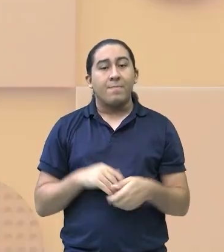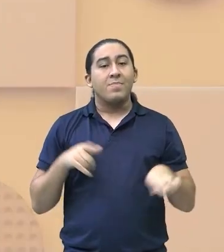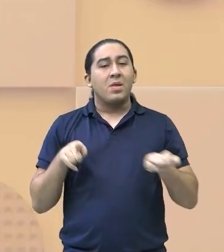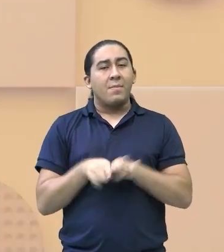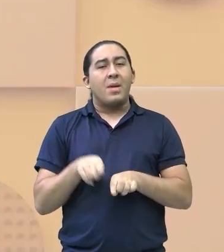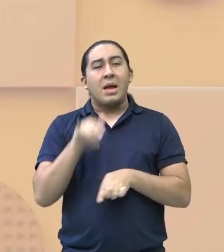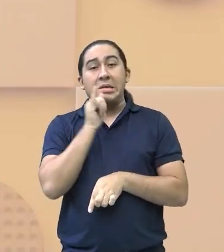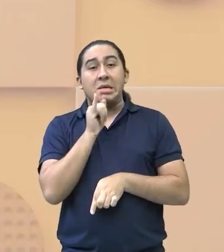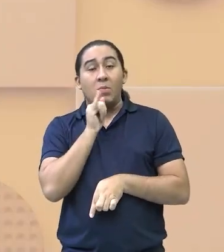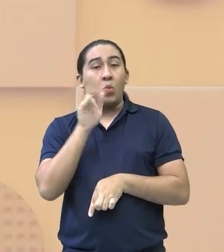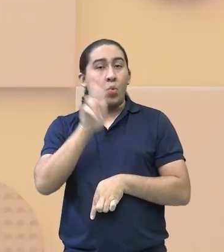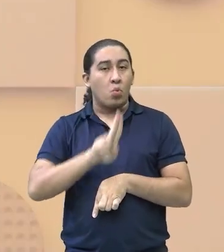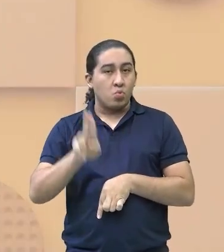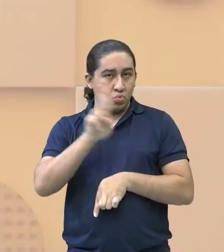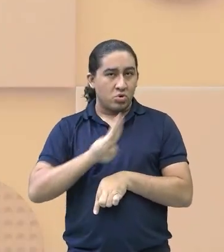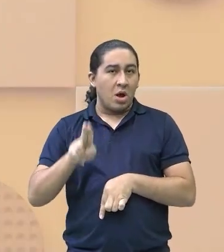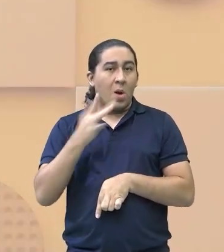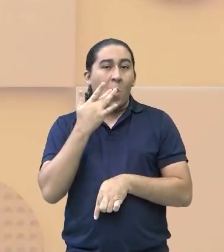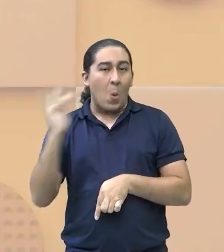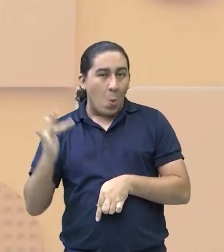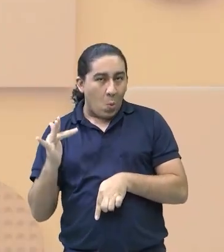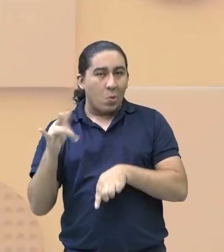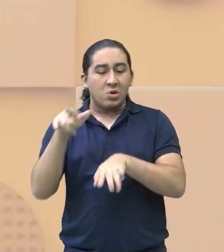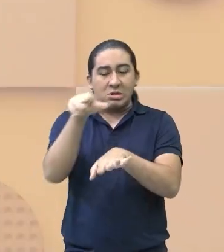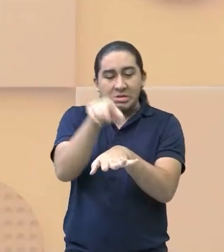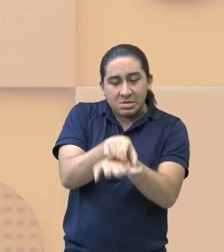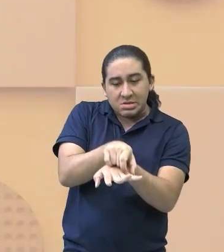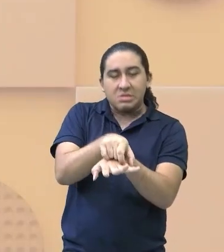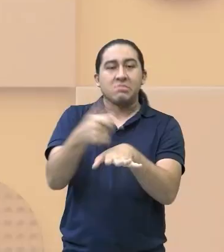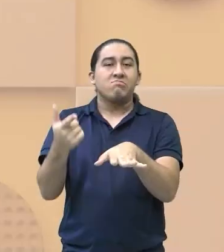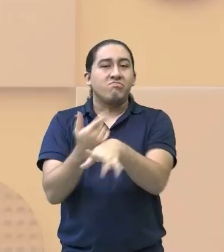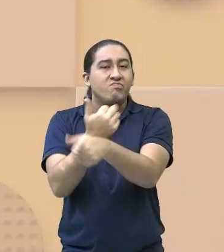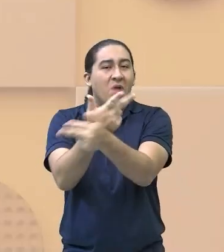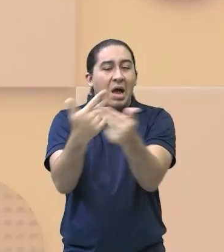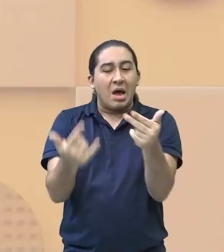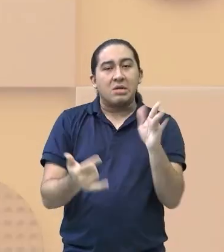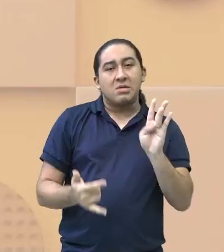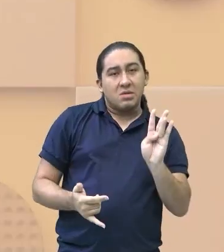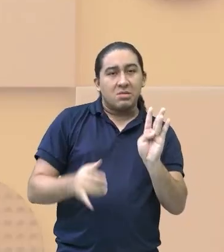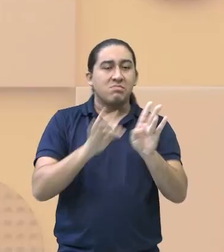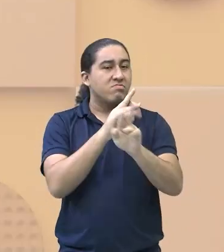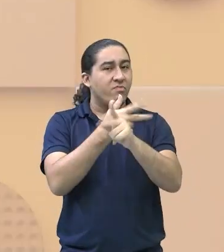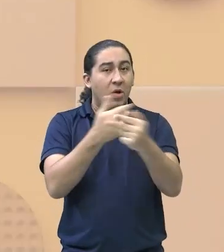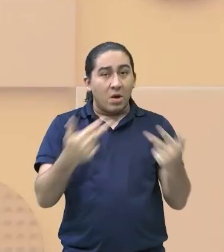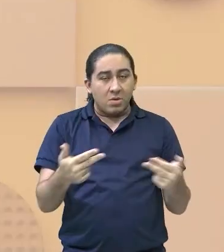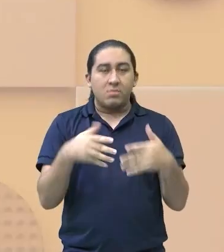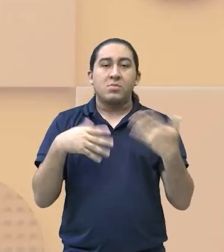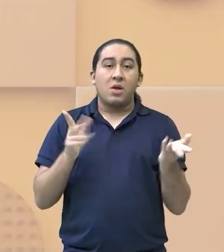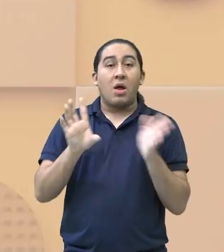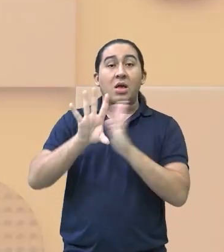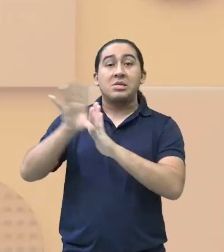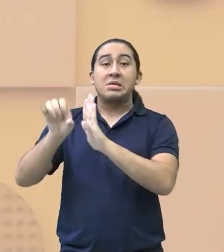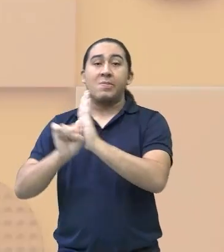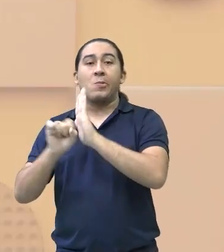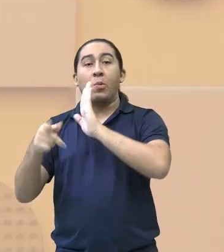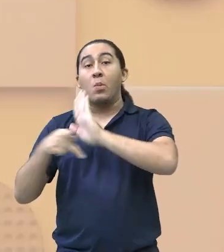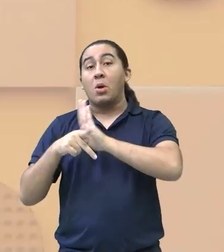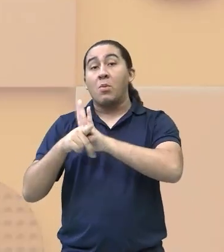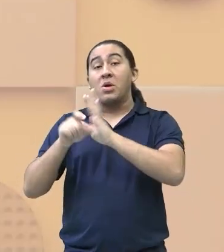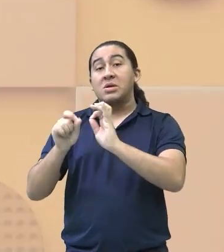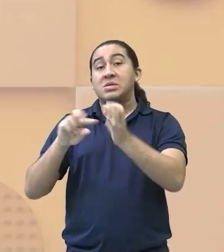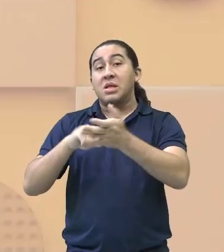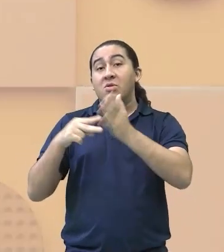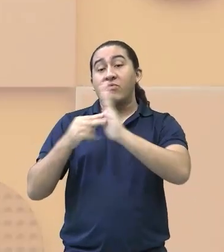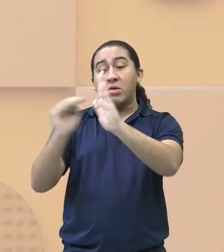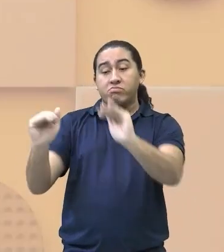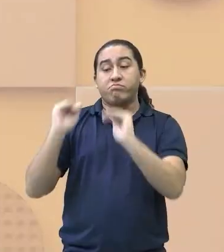de ouro. Então, isso significa o quê? Que para o Egito isso era uma simbologia, então, de poder. Então, percebe